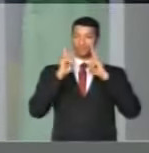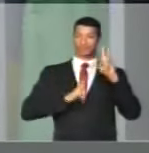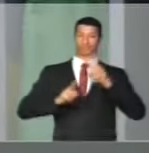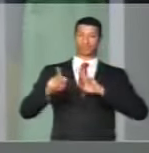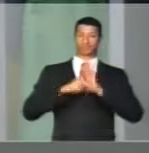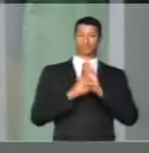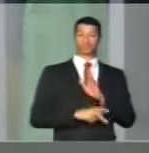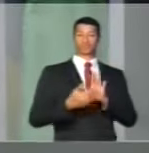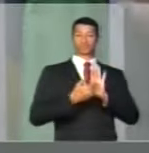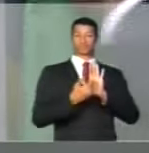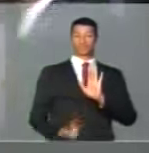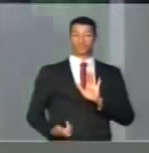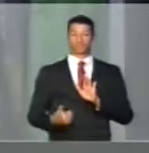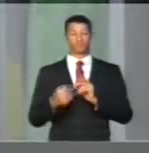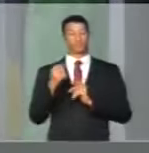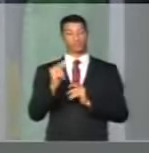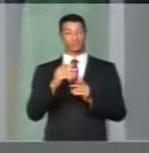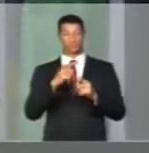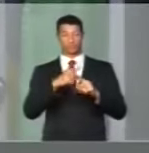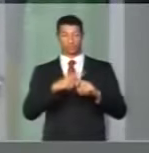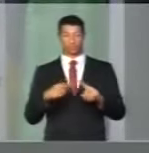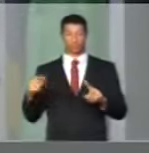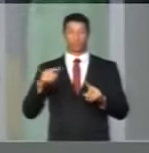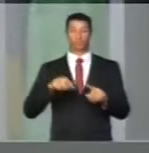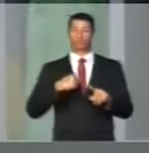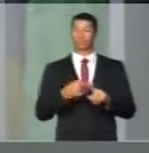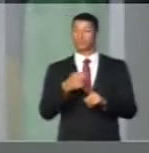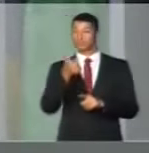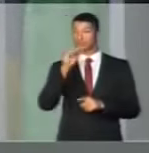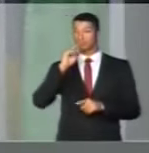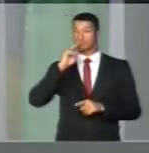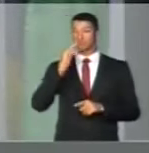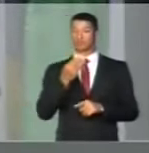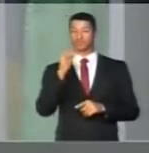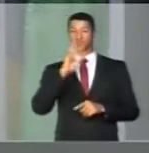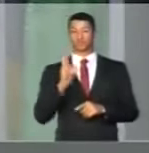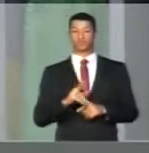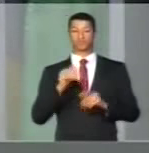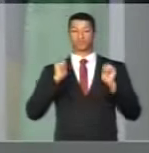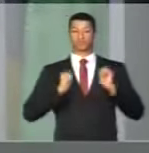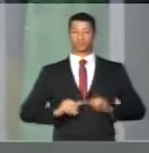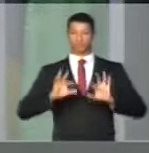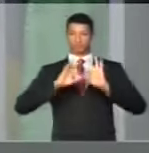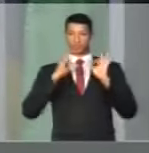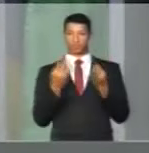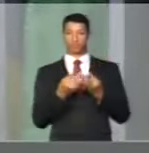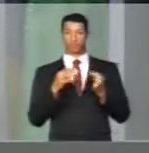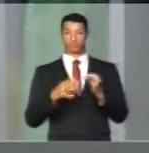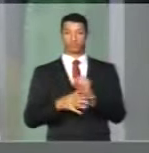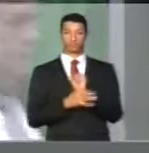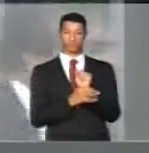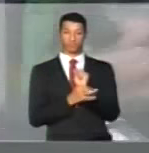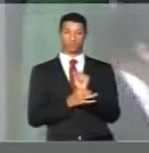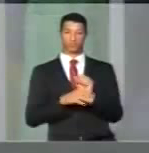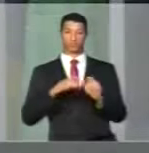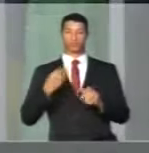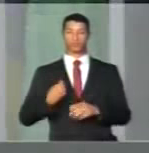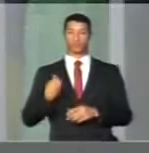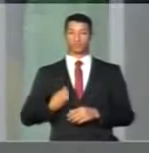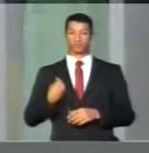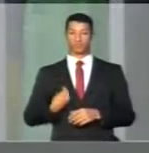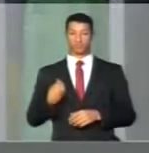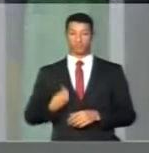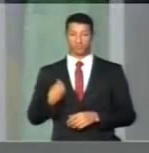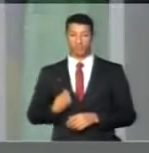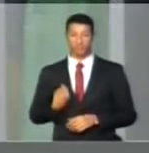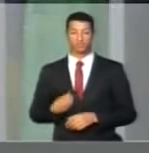perspectiva de retirar quase a metade, mais de 10 bilhões de reais do Bolsa Família, que garante a sobrevivência,